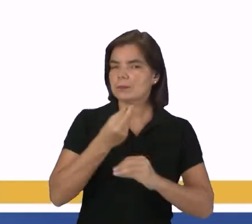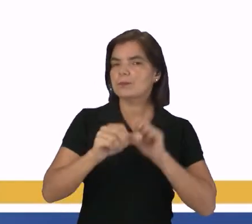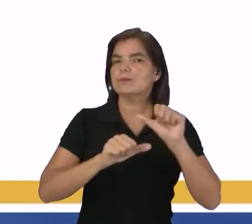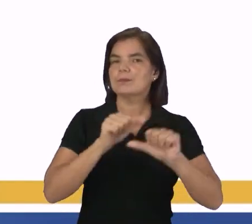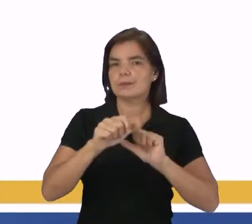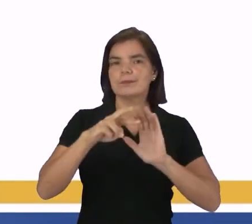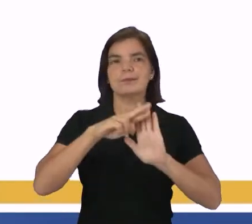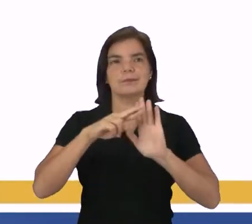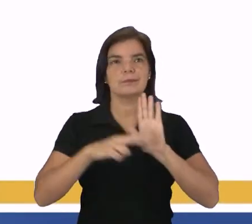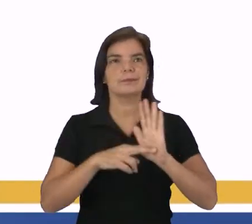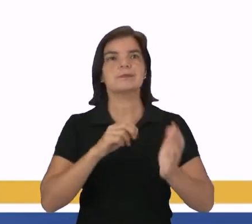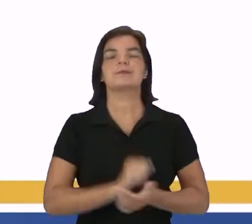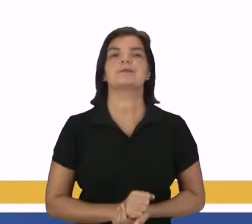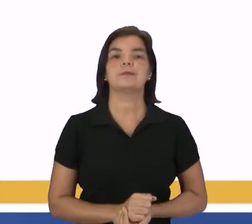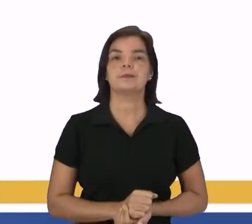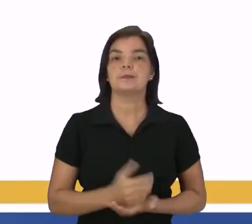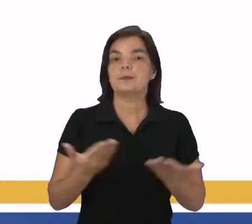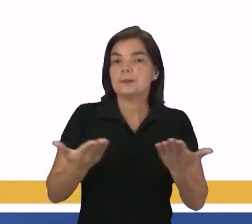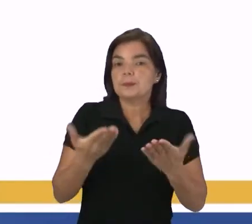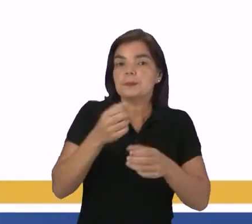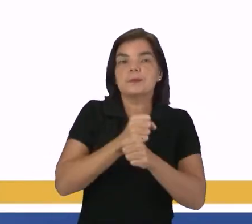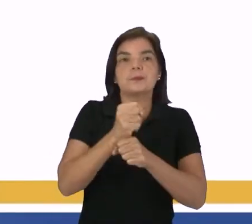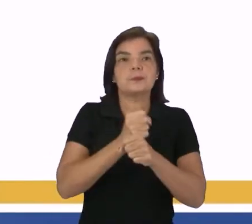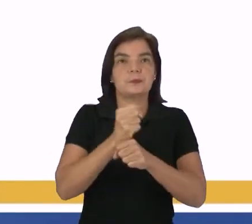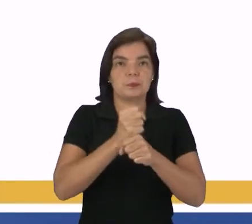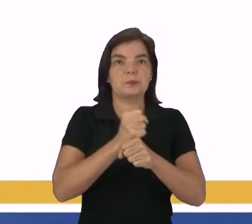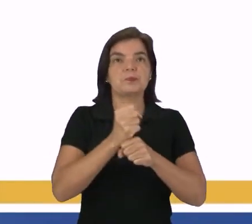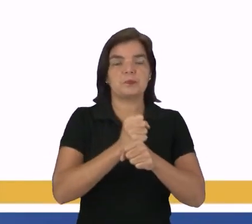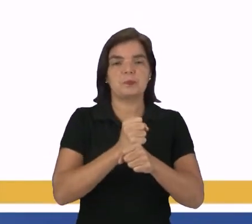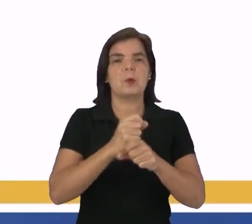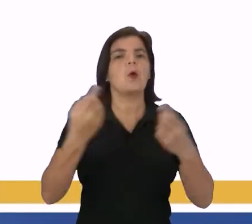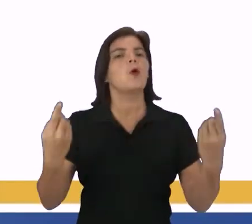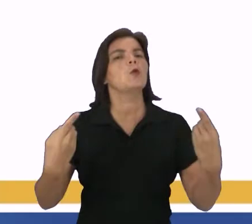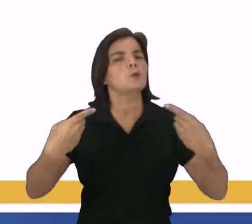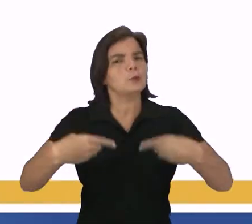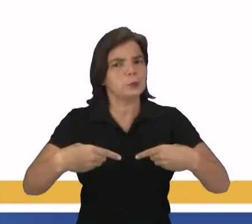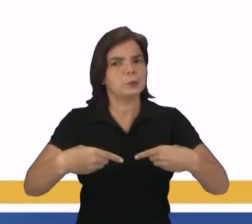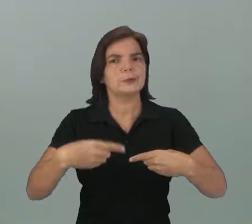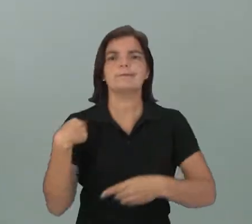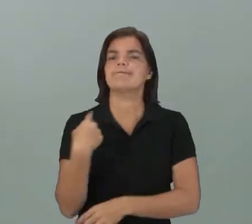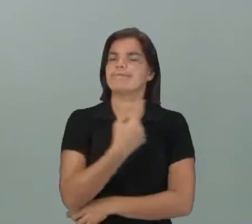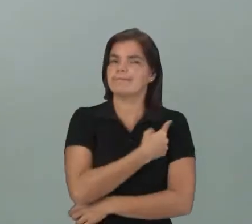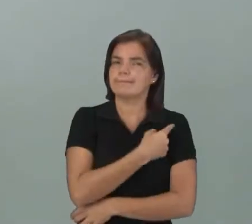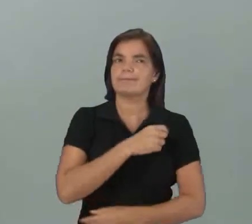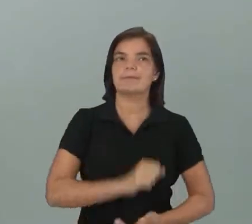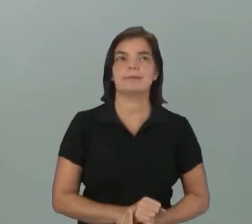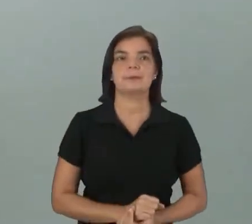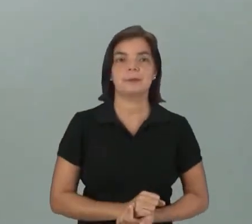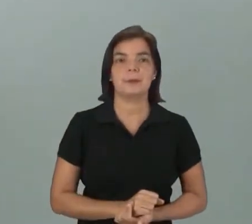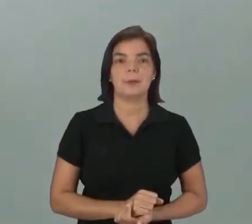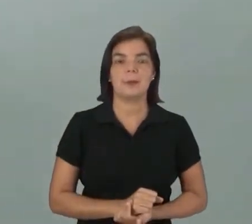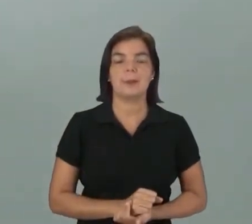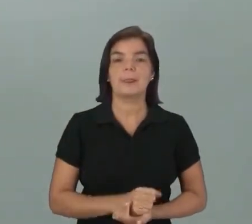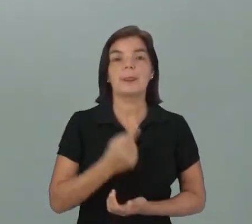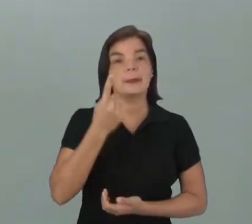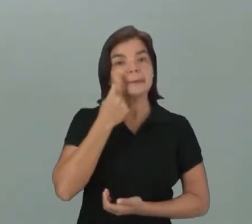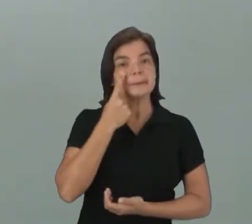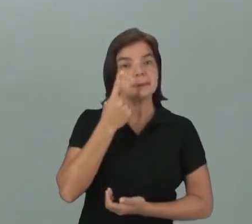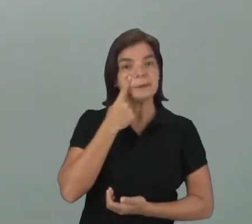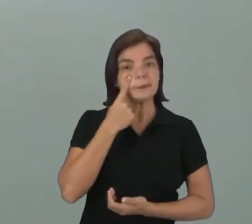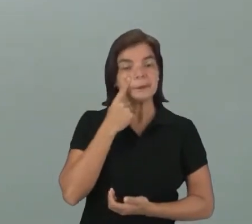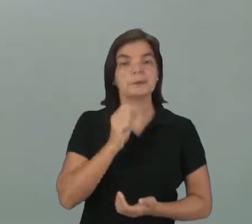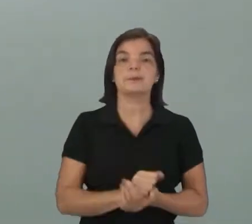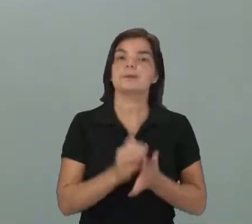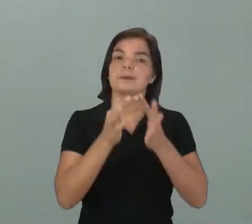regra. Este ano está sendo um desafio para nós. Olha só essa frase. Veja que